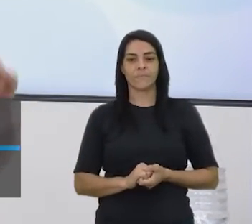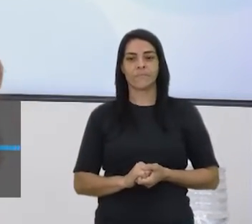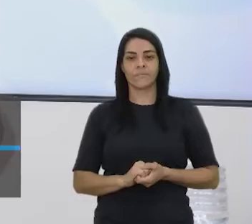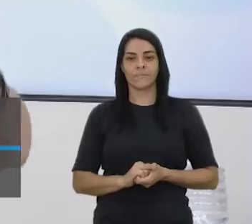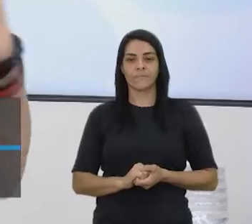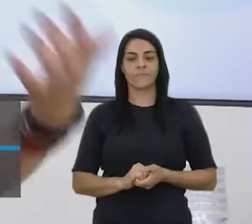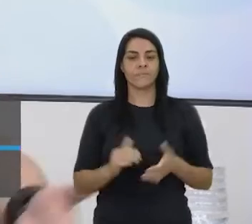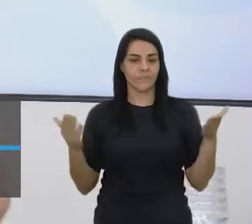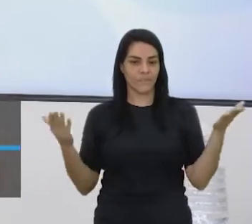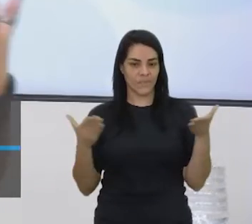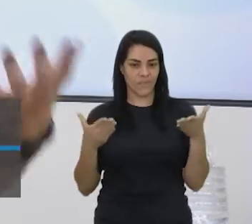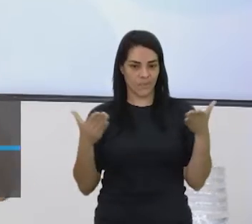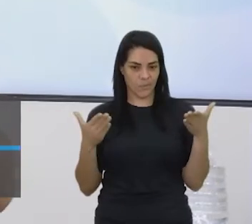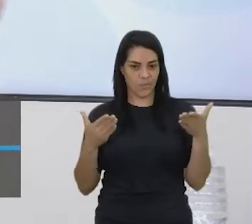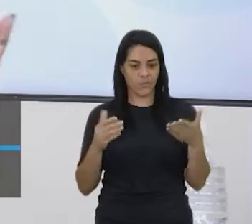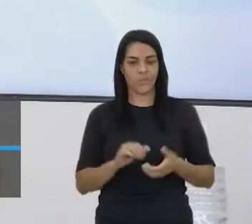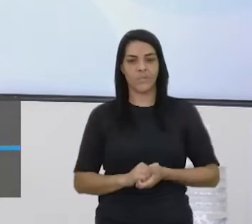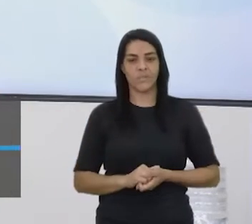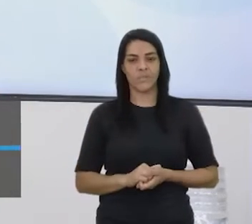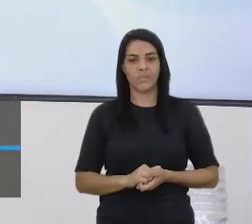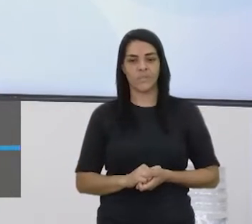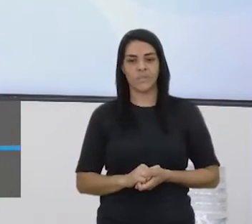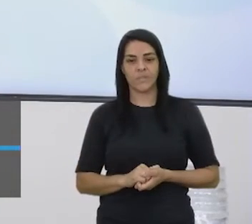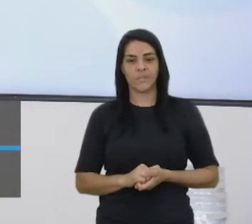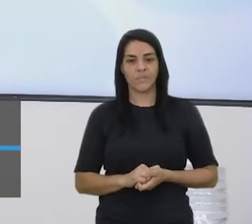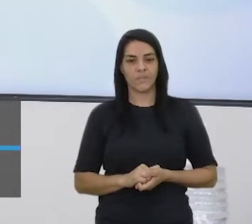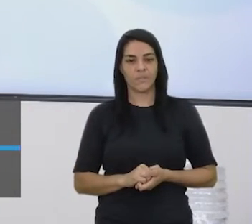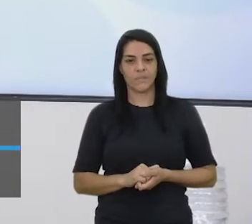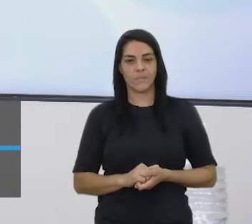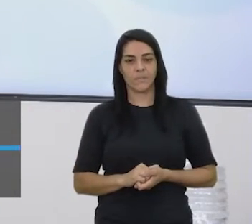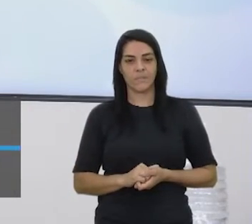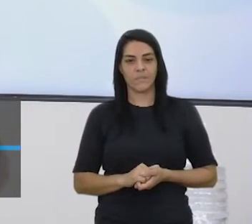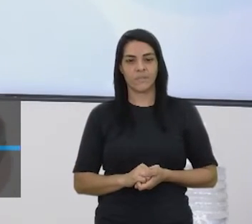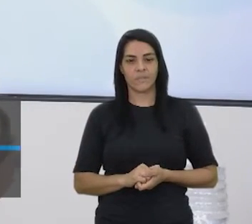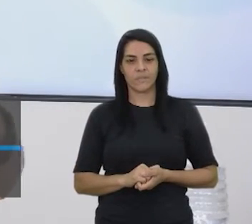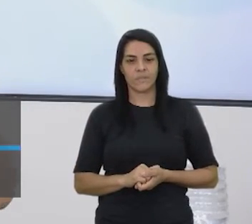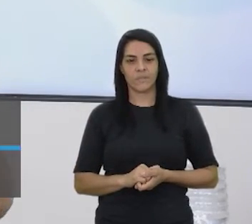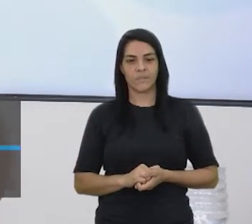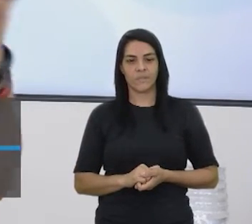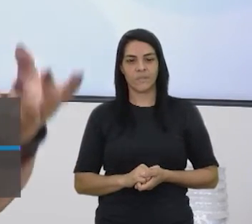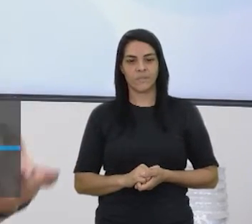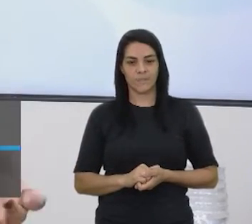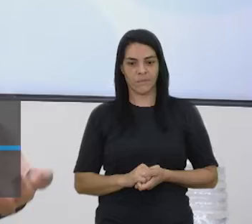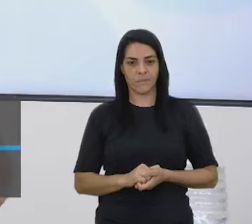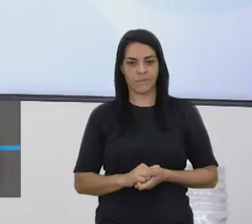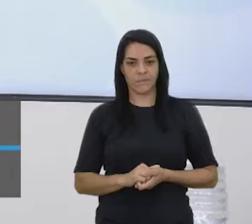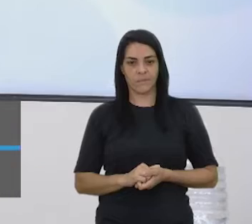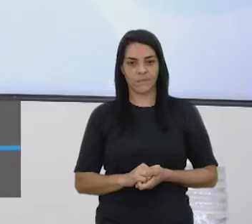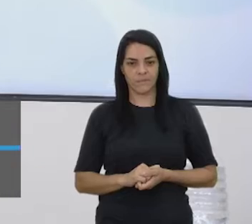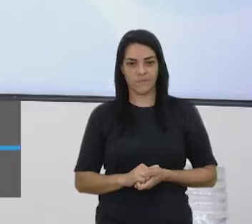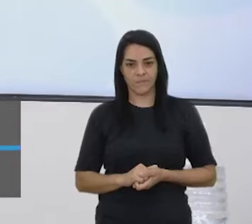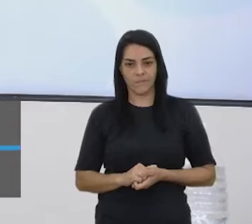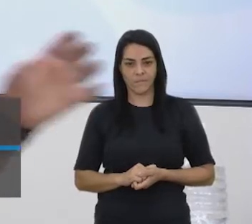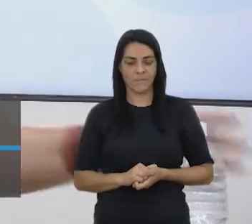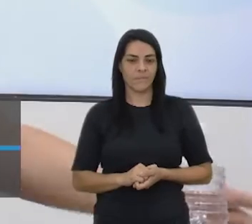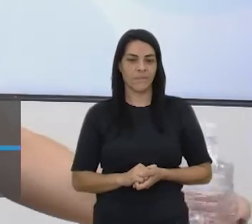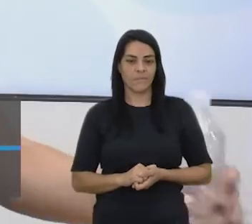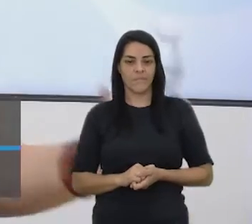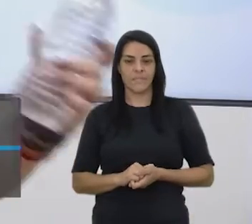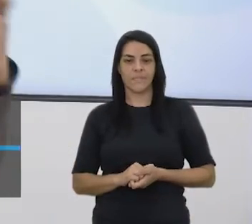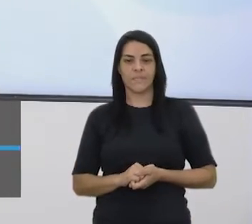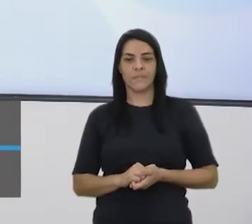para a gente né ter aí também um Norte sociológico sociológico né